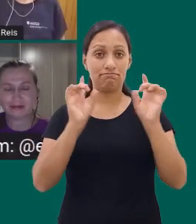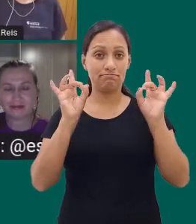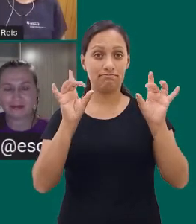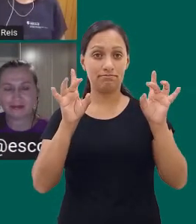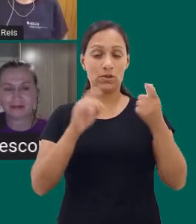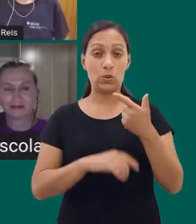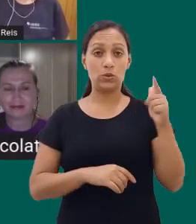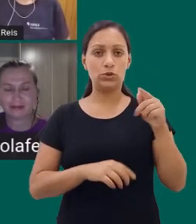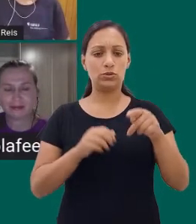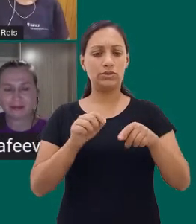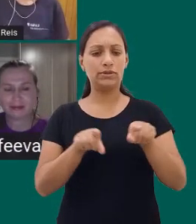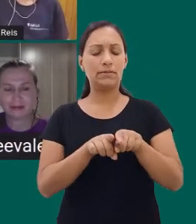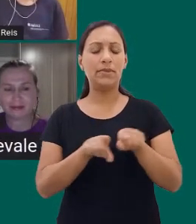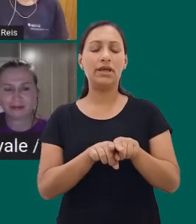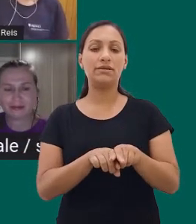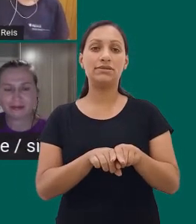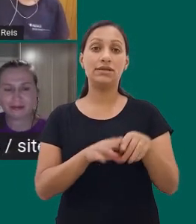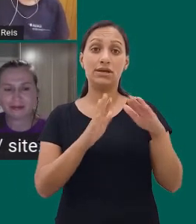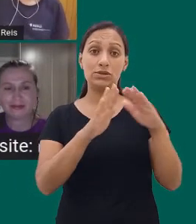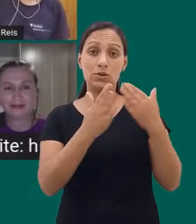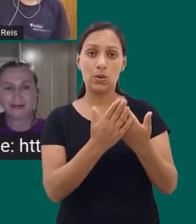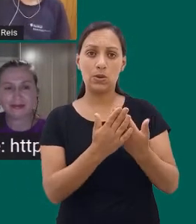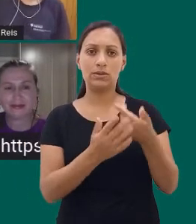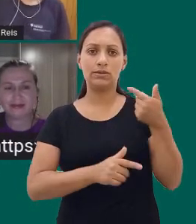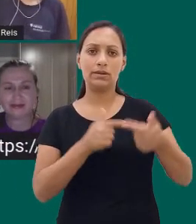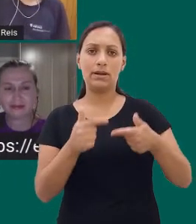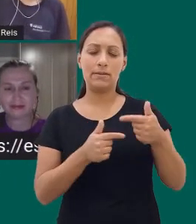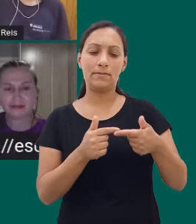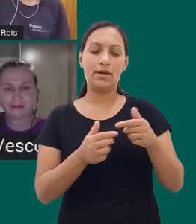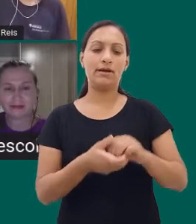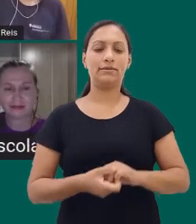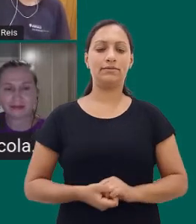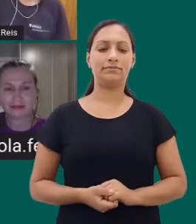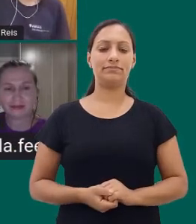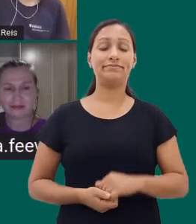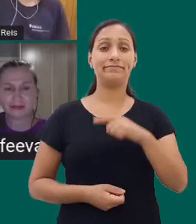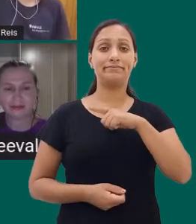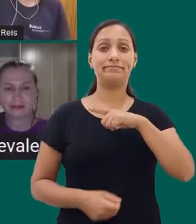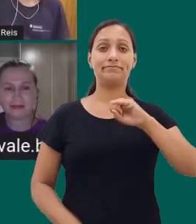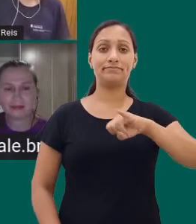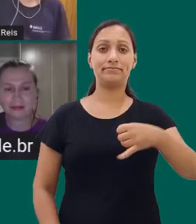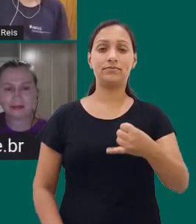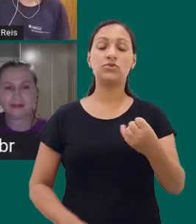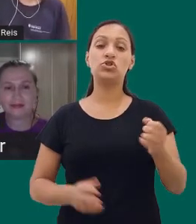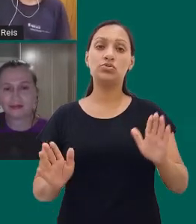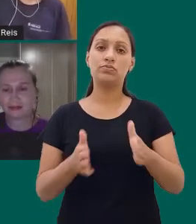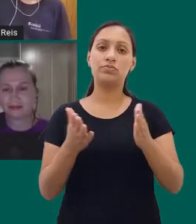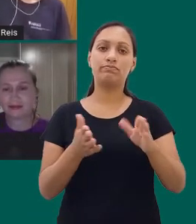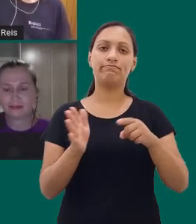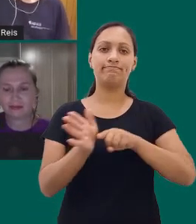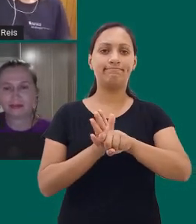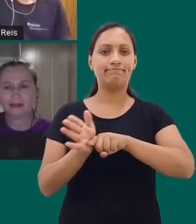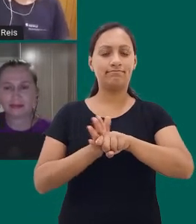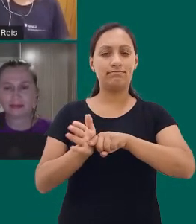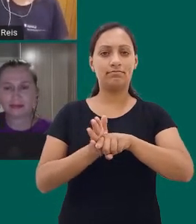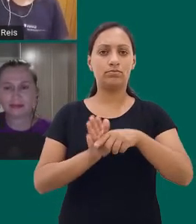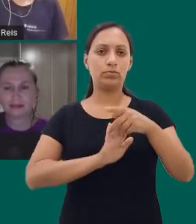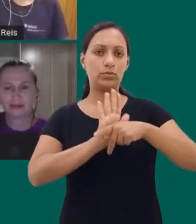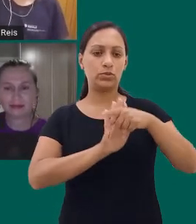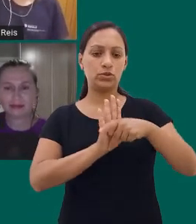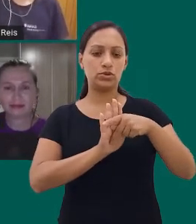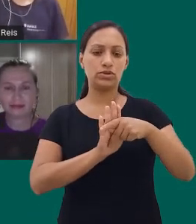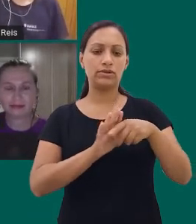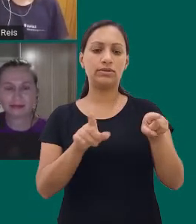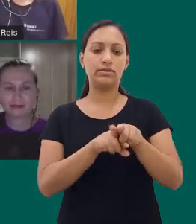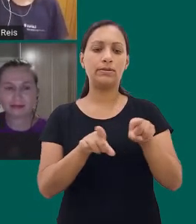tantos outros projetos que a escola trabalha realmente, vamos dizer assim, tem a oportunidade de fomentar pesquisa, né? Também seguimos um projeto da FAPERGS